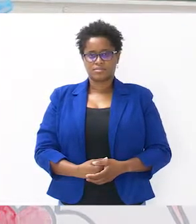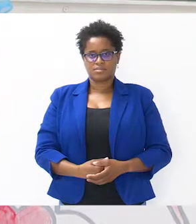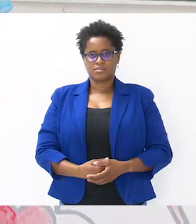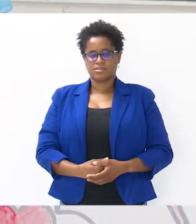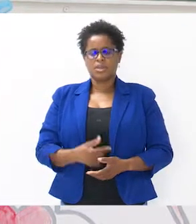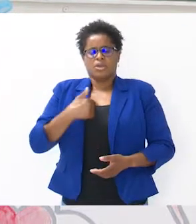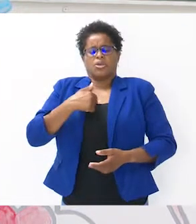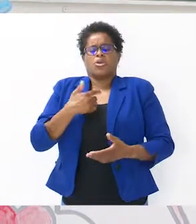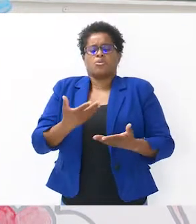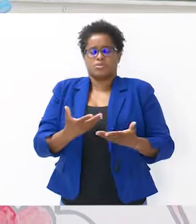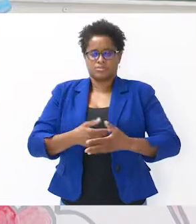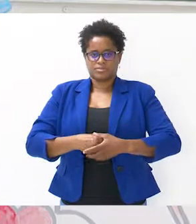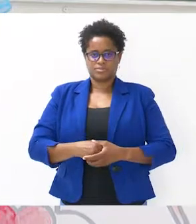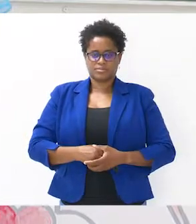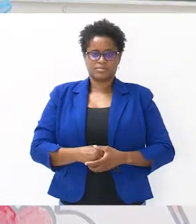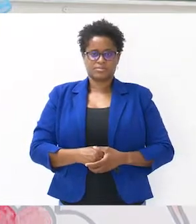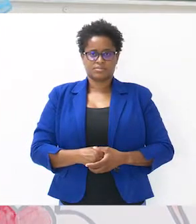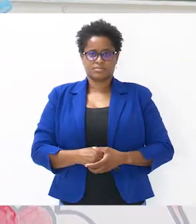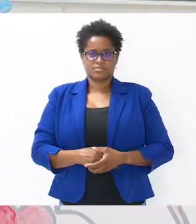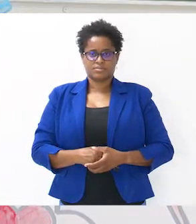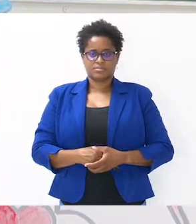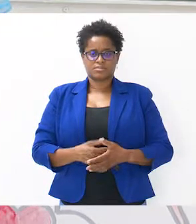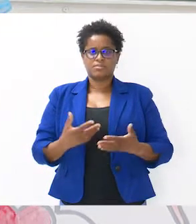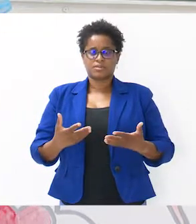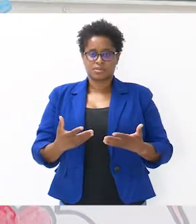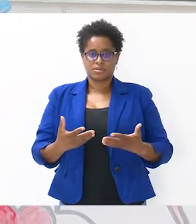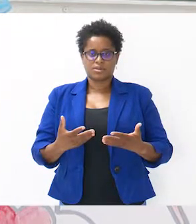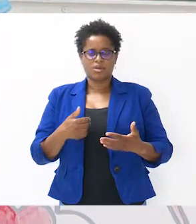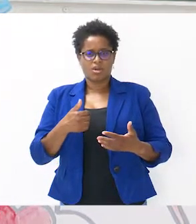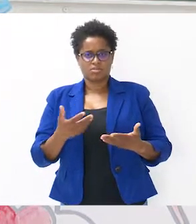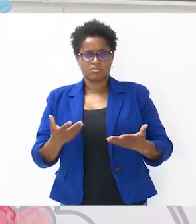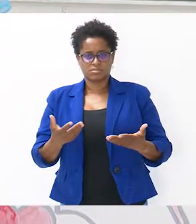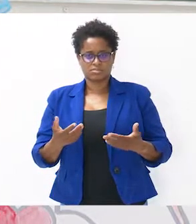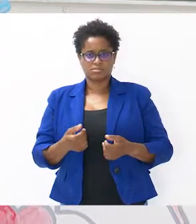E eu, com larica. Olhe,